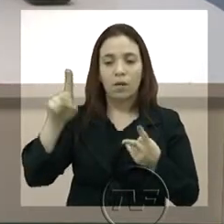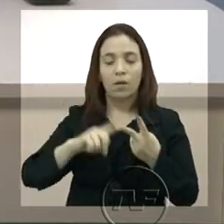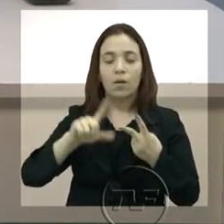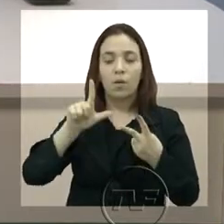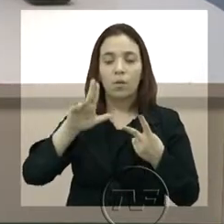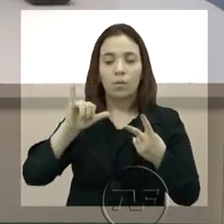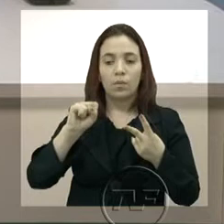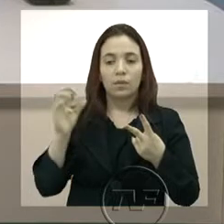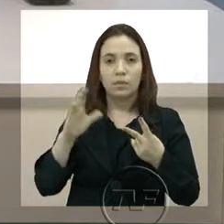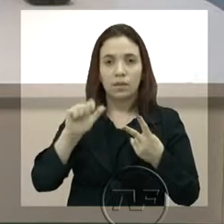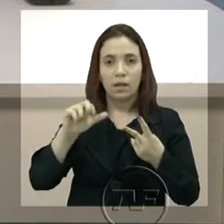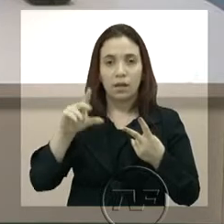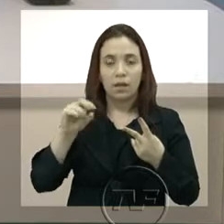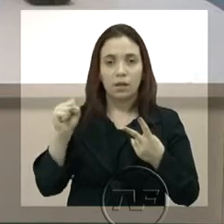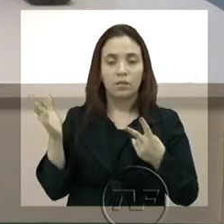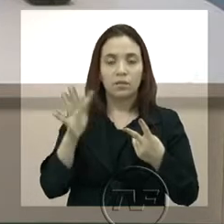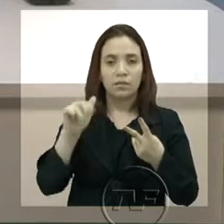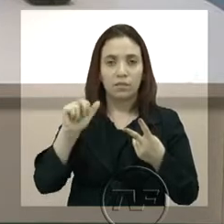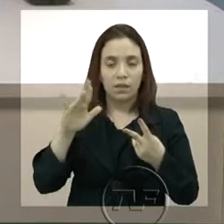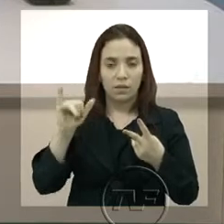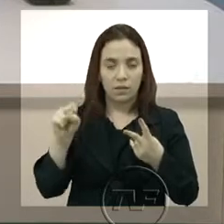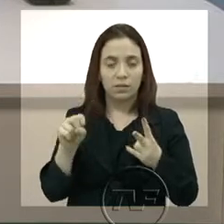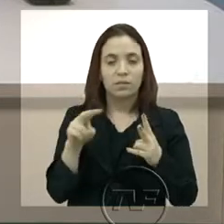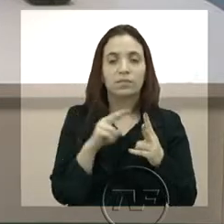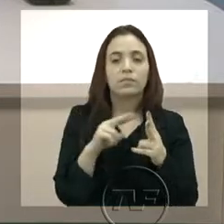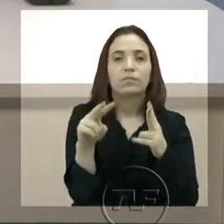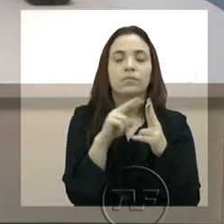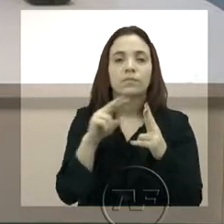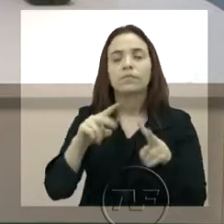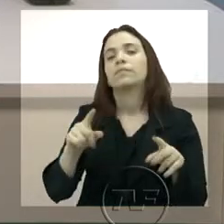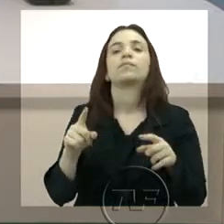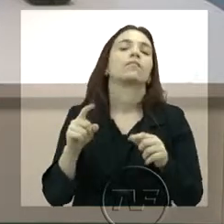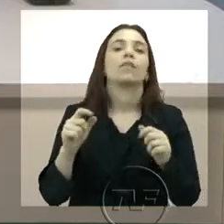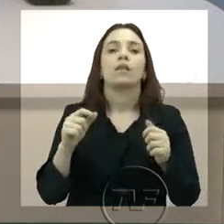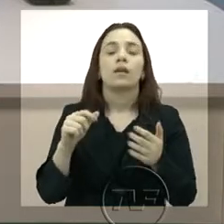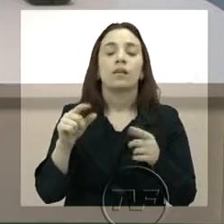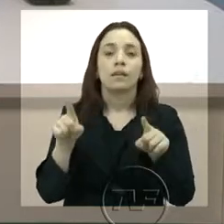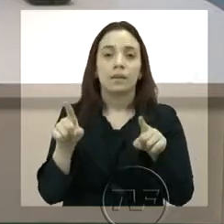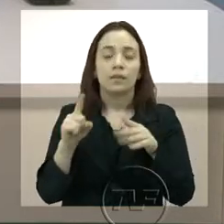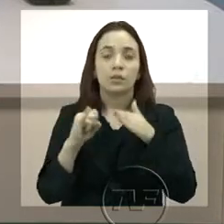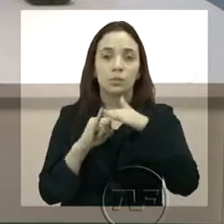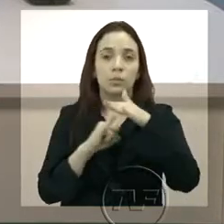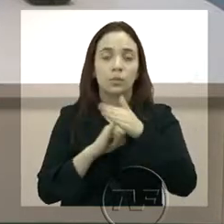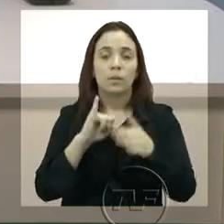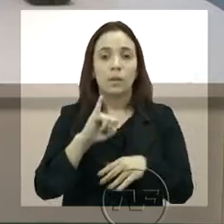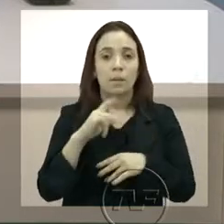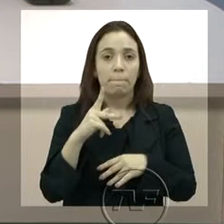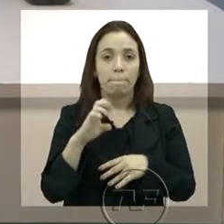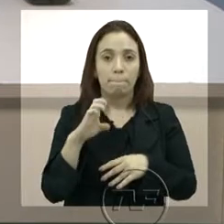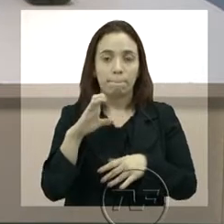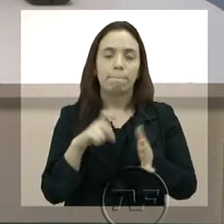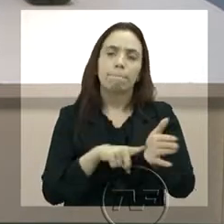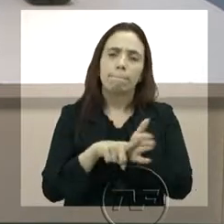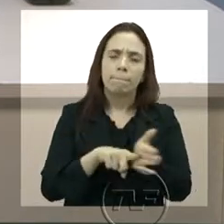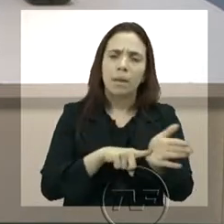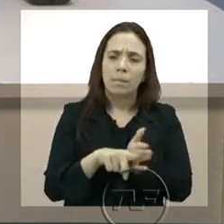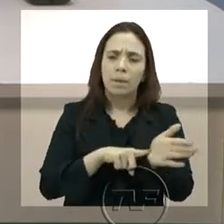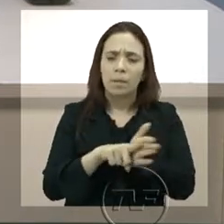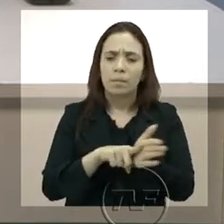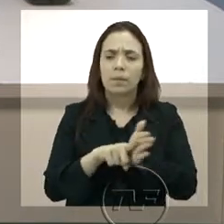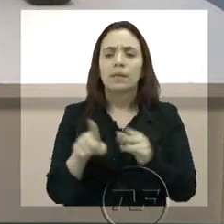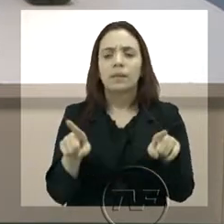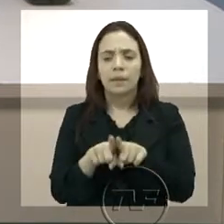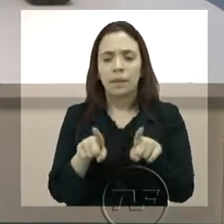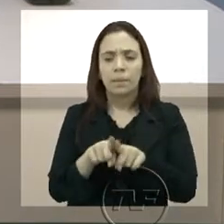Fez um brilhante trabalho juntamente com o IPES do Estado, né, que é um instituto importantíssimo, com o